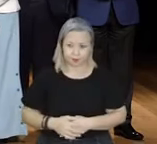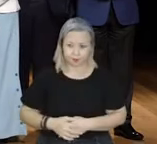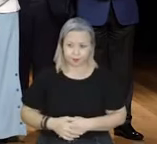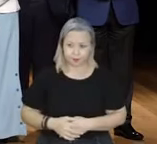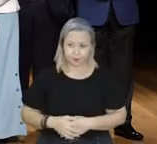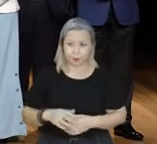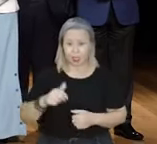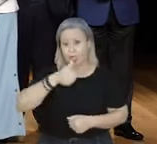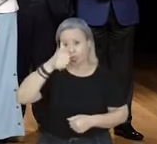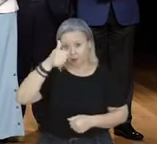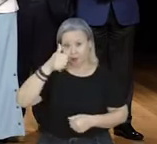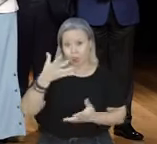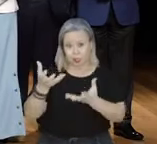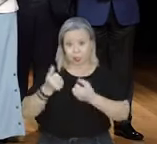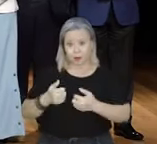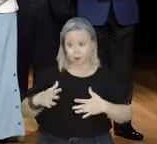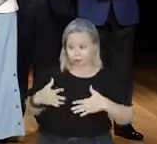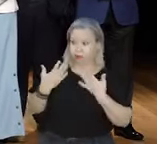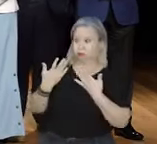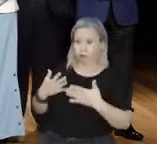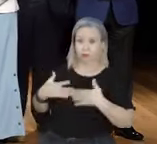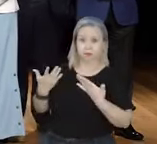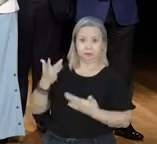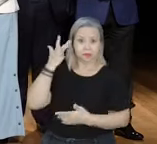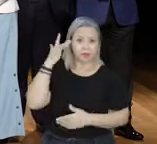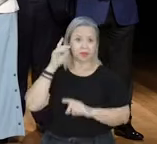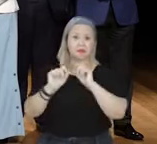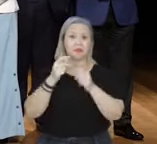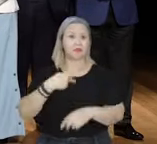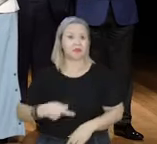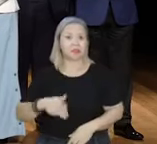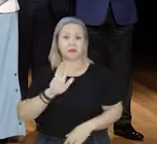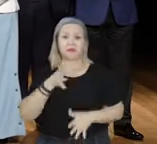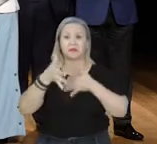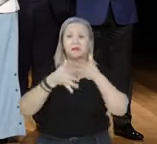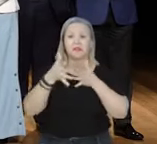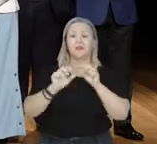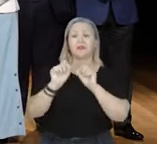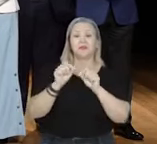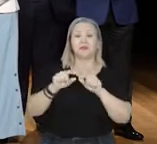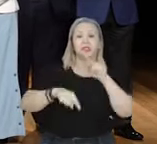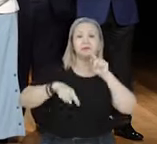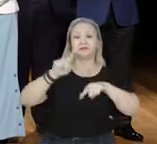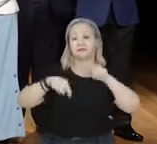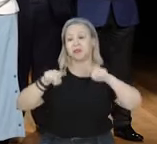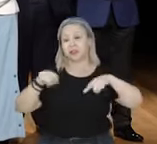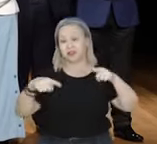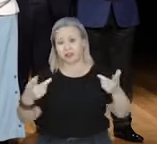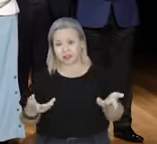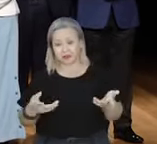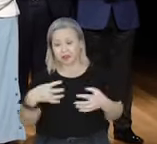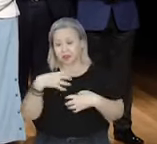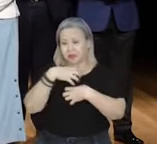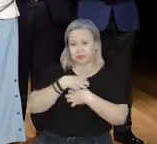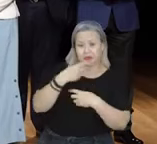Primeiro, nós recebemos com espanto, porque eu não sei o que que o presidente Lula falou que pudesse fazer uma variação tão grande do